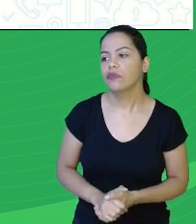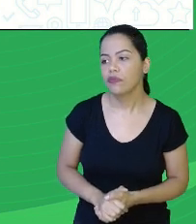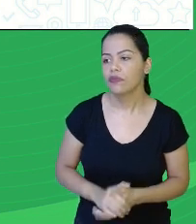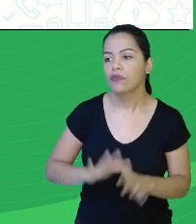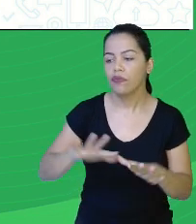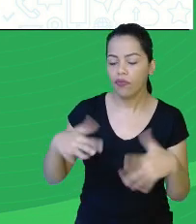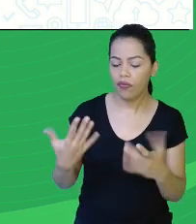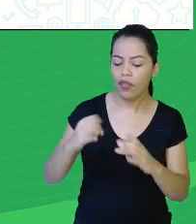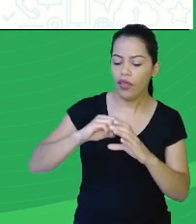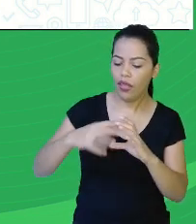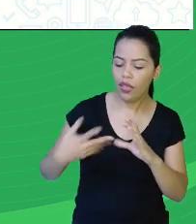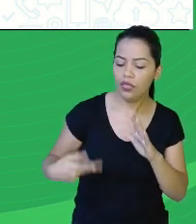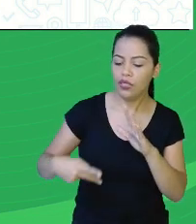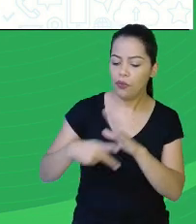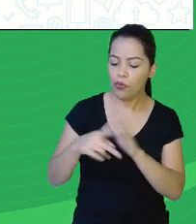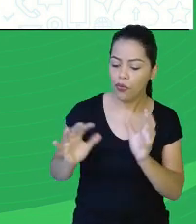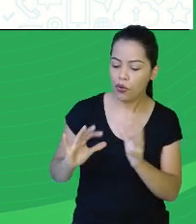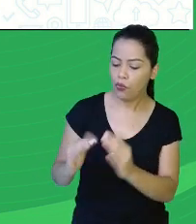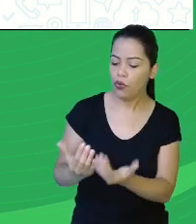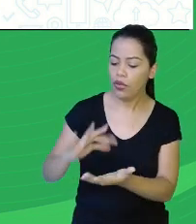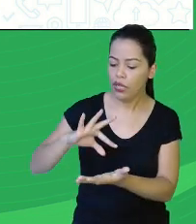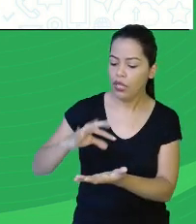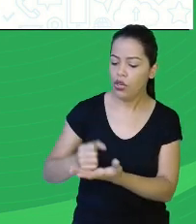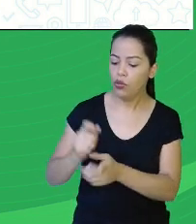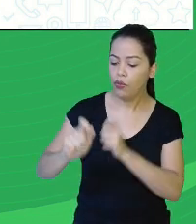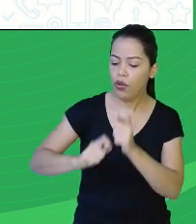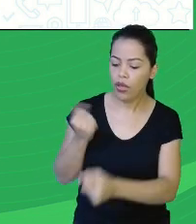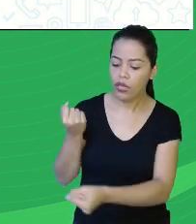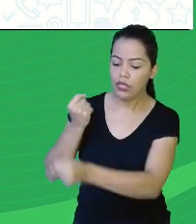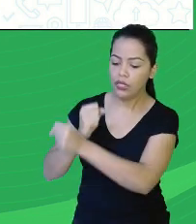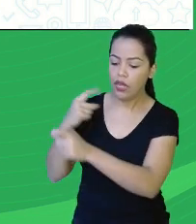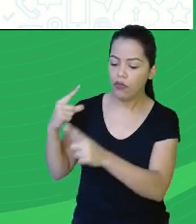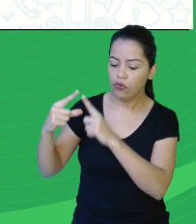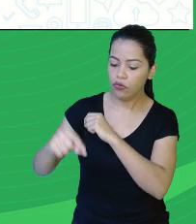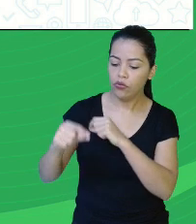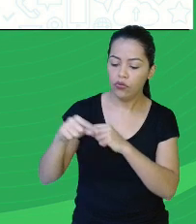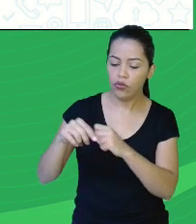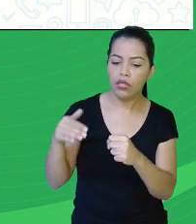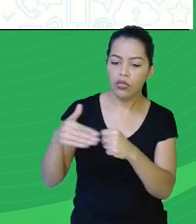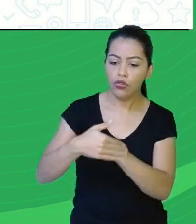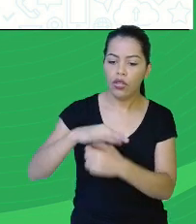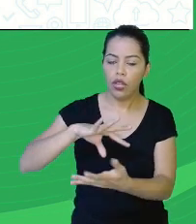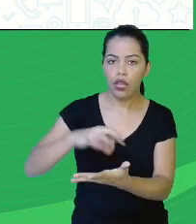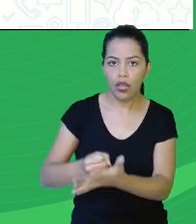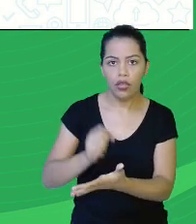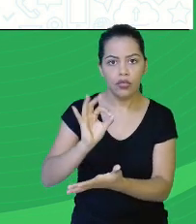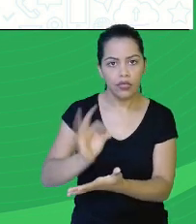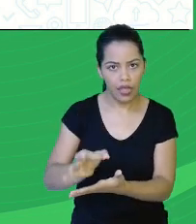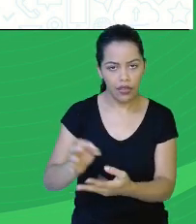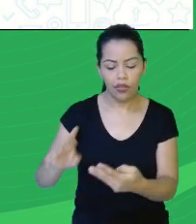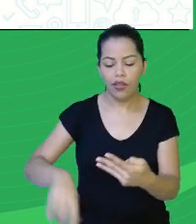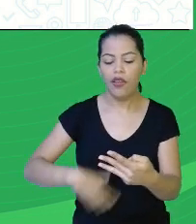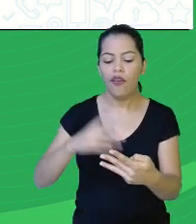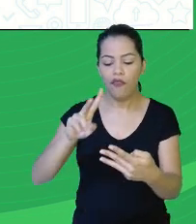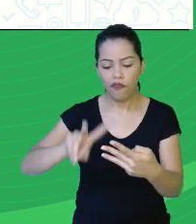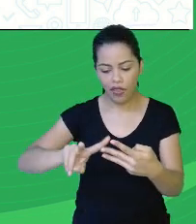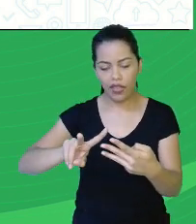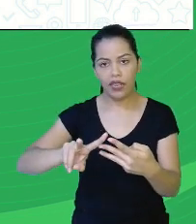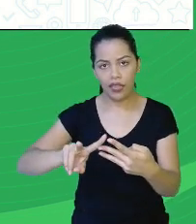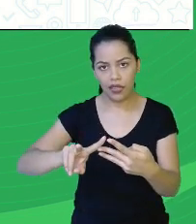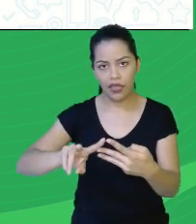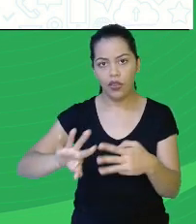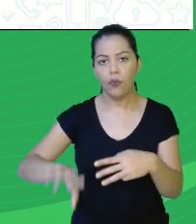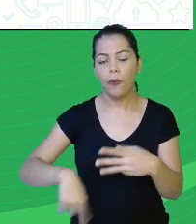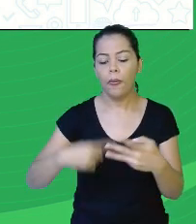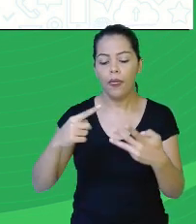comunidade formada por descendentes de escravizados fugitivos. Verdadeiro ou falso? Verdadeiro. E comunidade